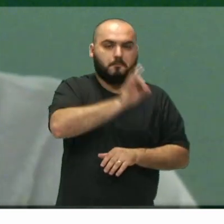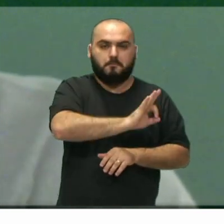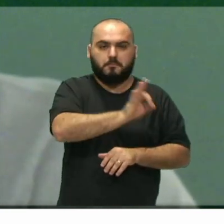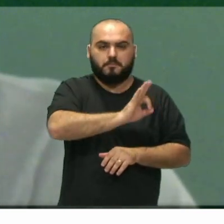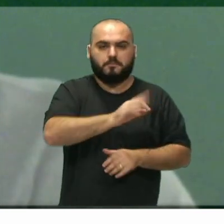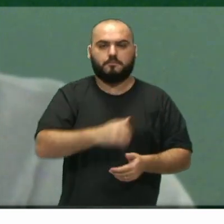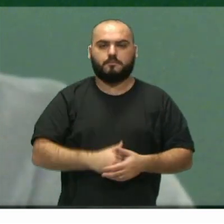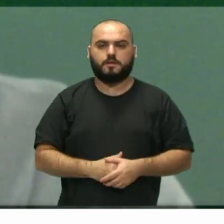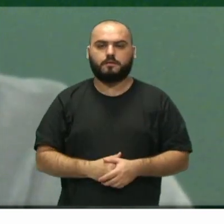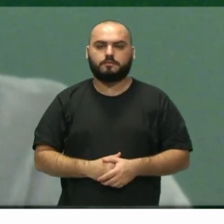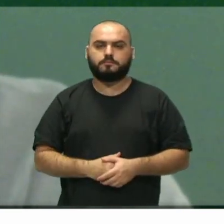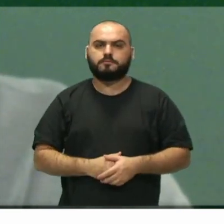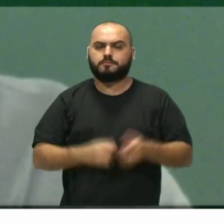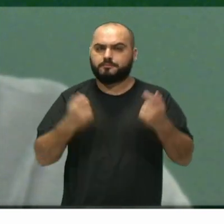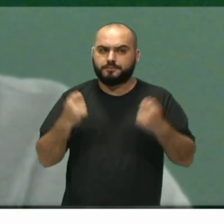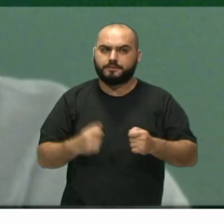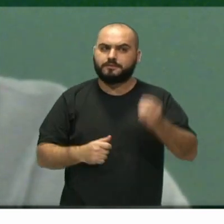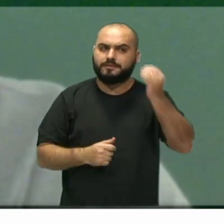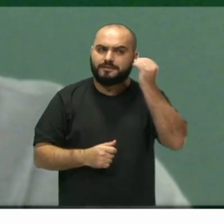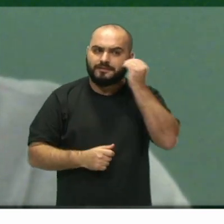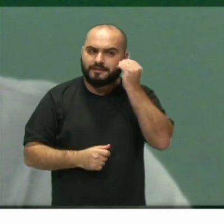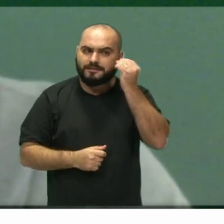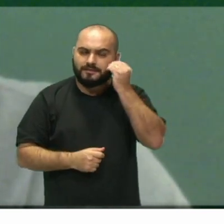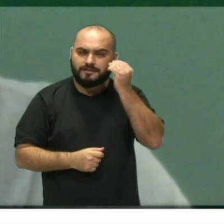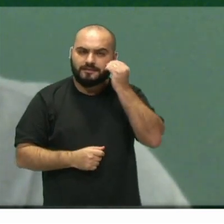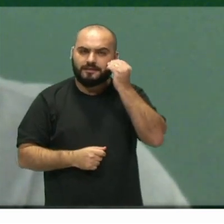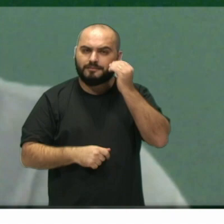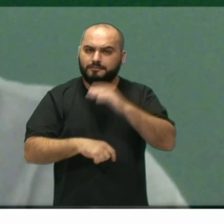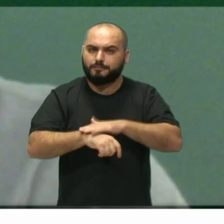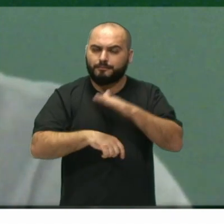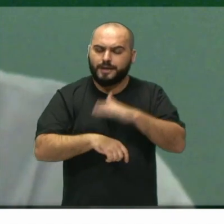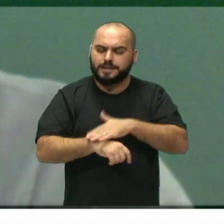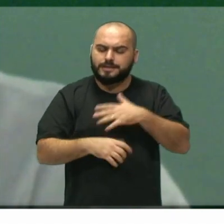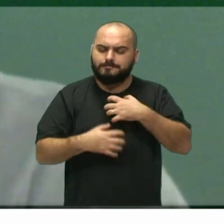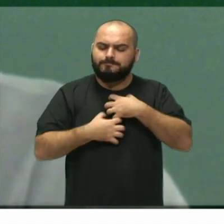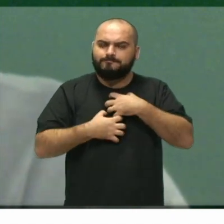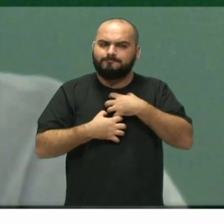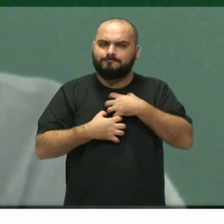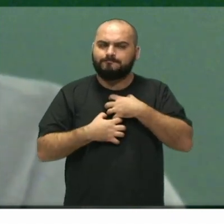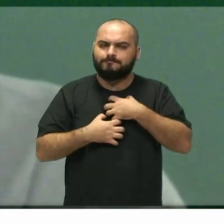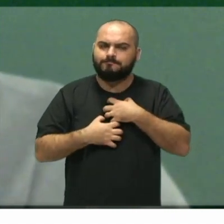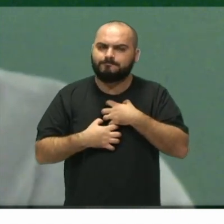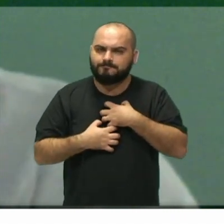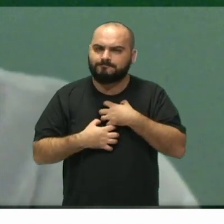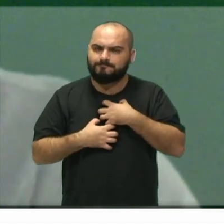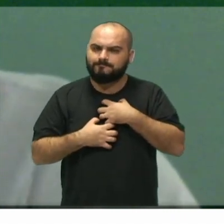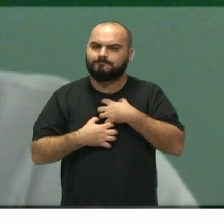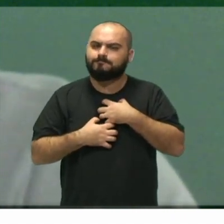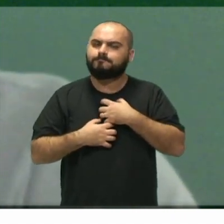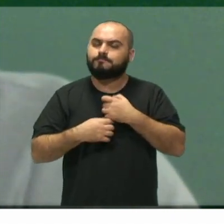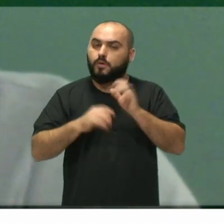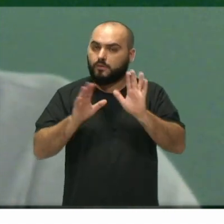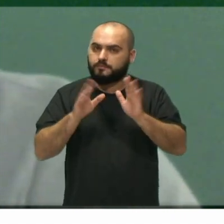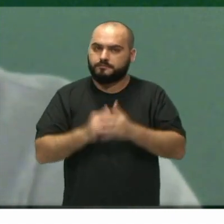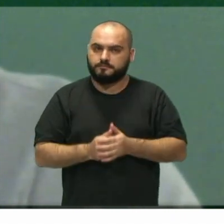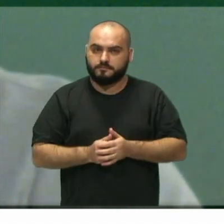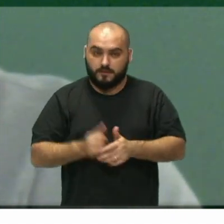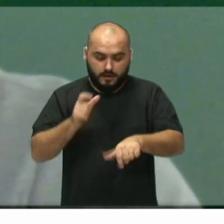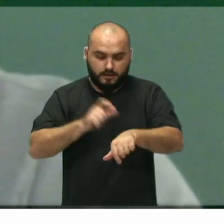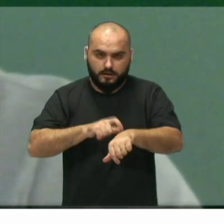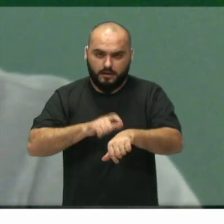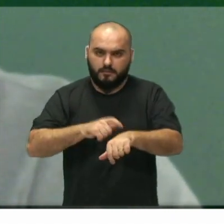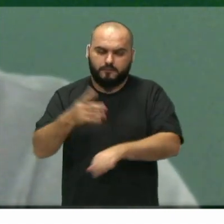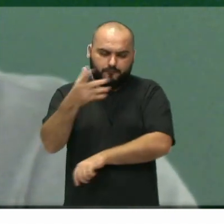Eu tenho que tentar fazer uma leitura mais crítica a respeito desses sintomas. E o que acontece? Com o passar do tempo agora,